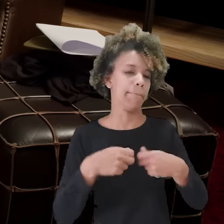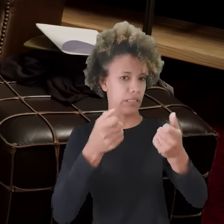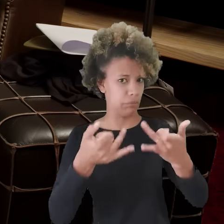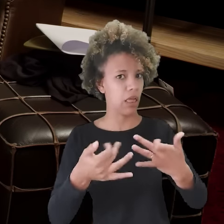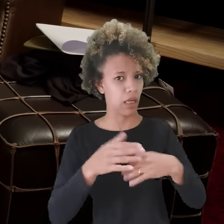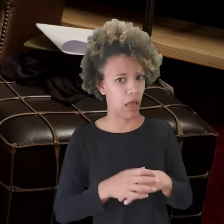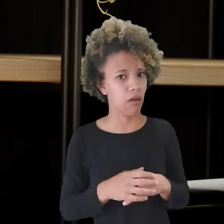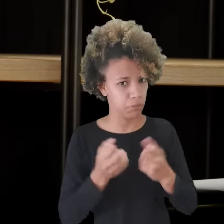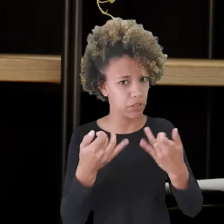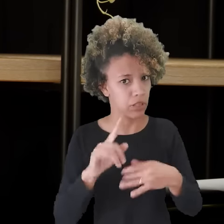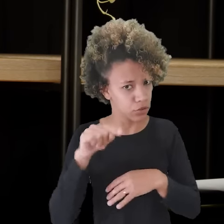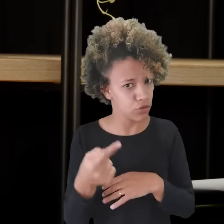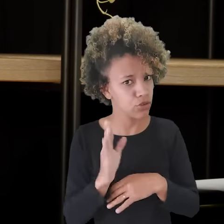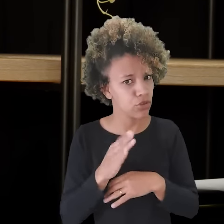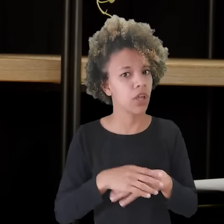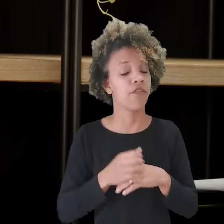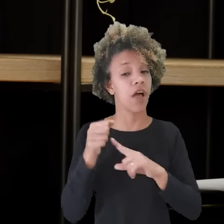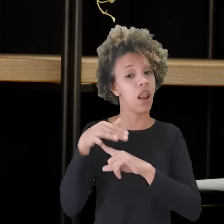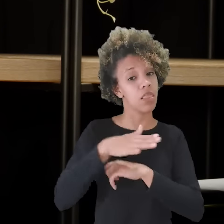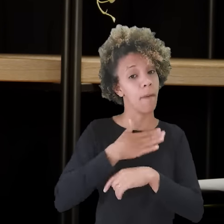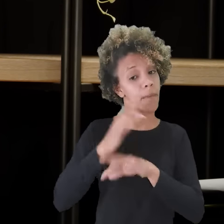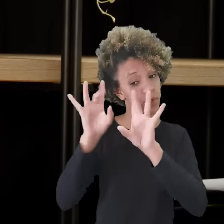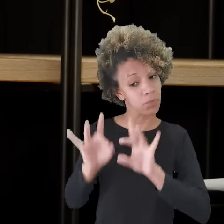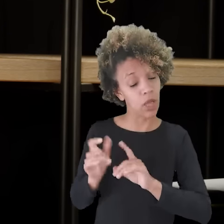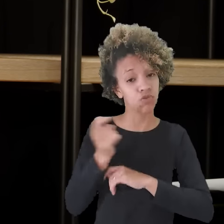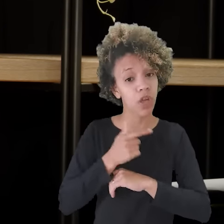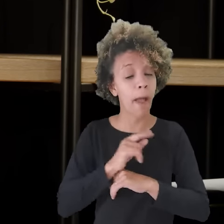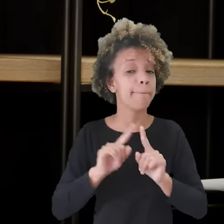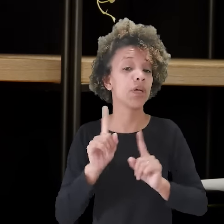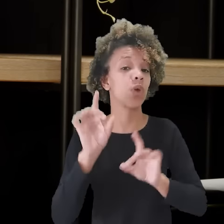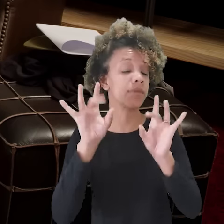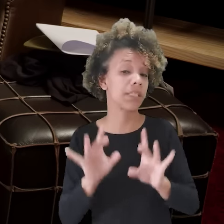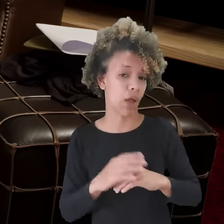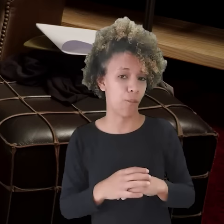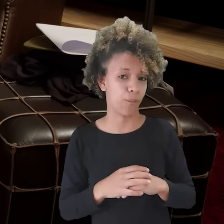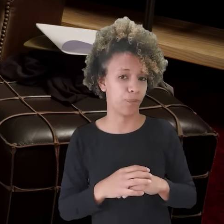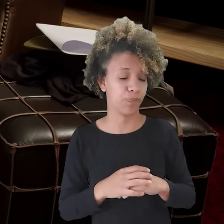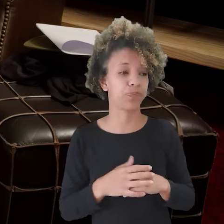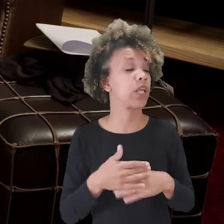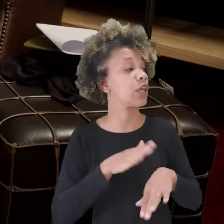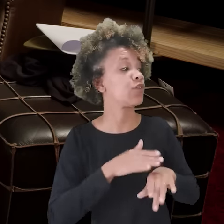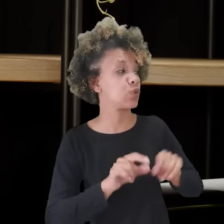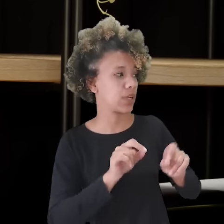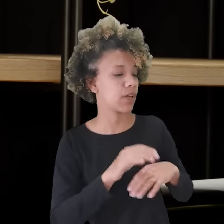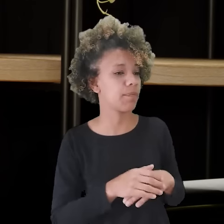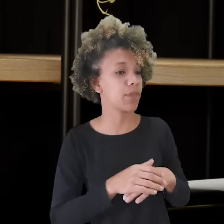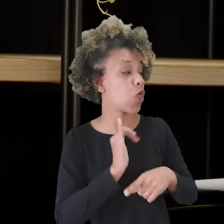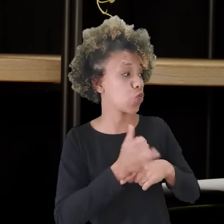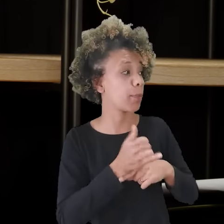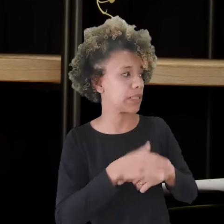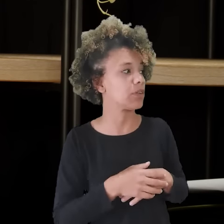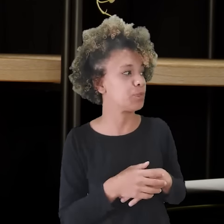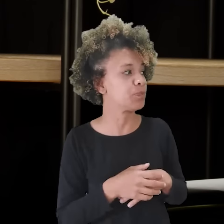aliás eu preciso falar daqui a pouco não em breve eu vou lançar o meu especial de comédia que não é especial de comédia é que eu fiz o